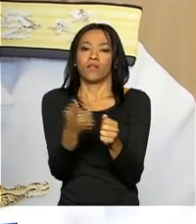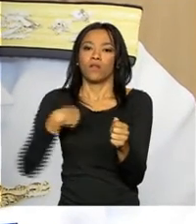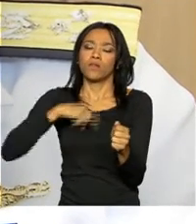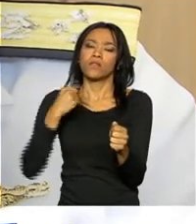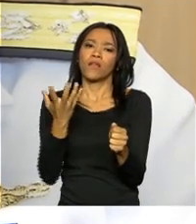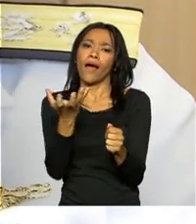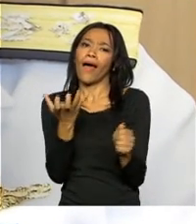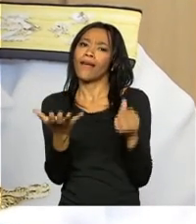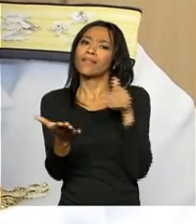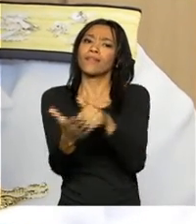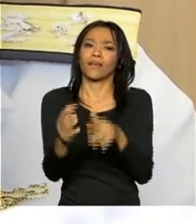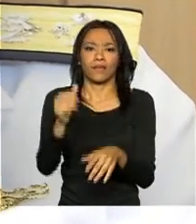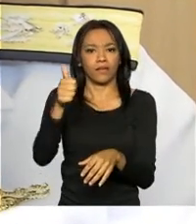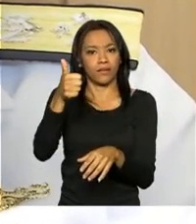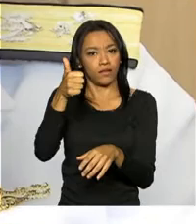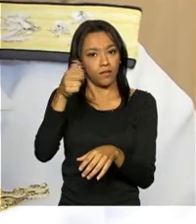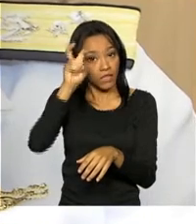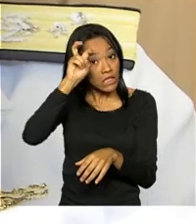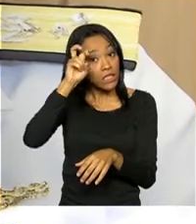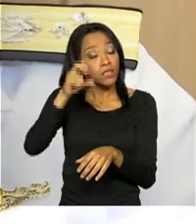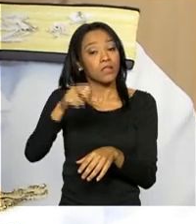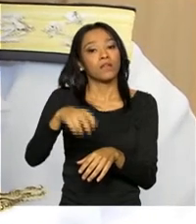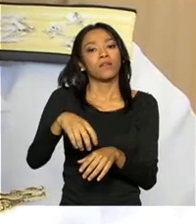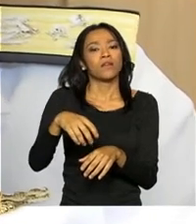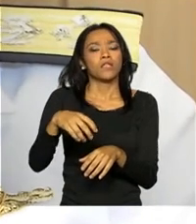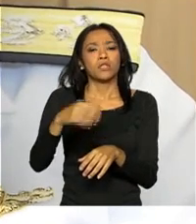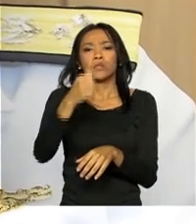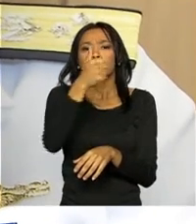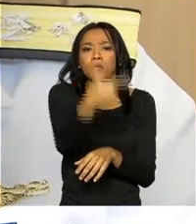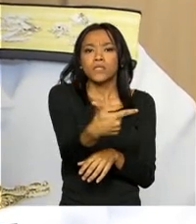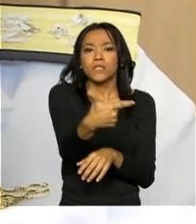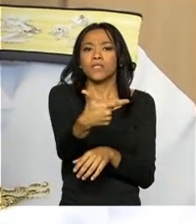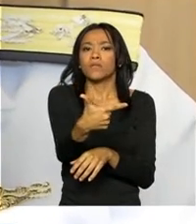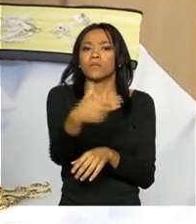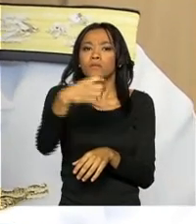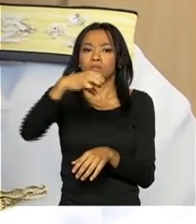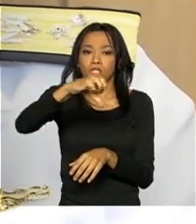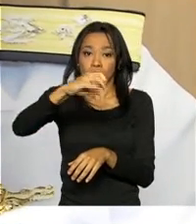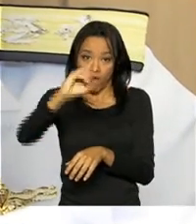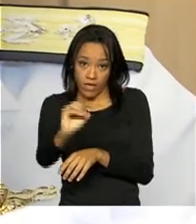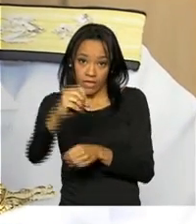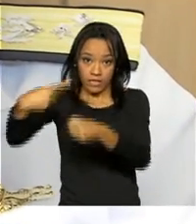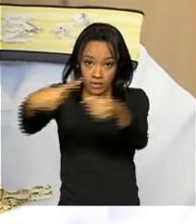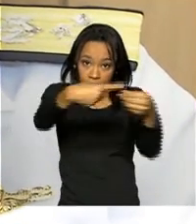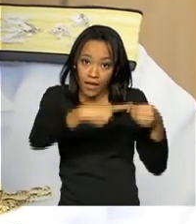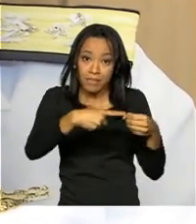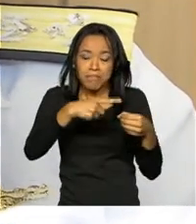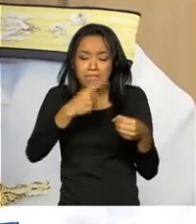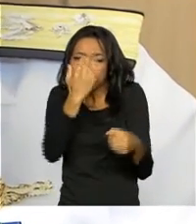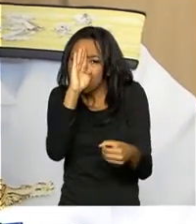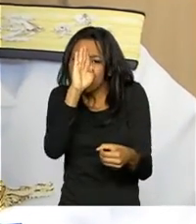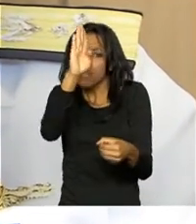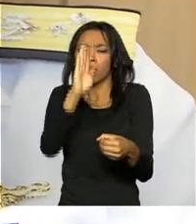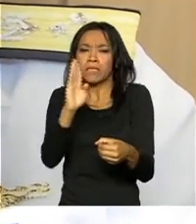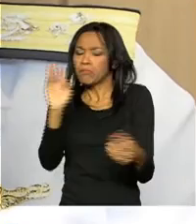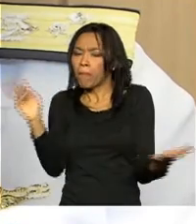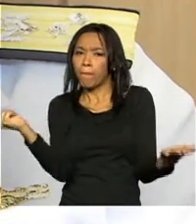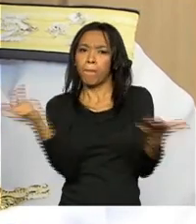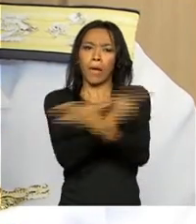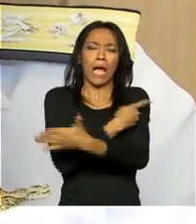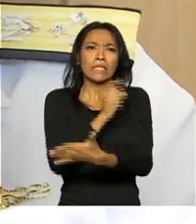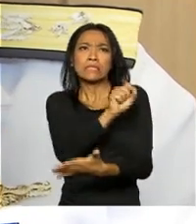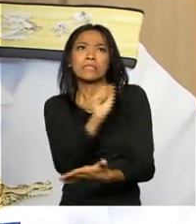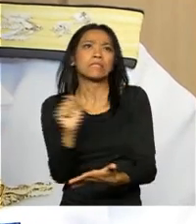quinta-feira, dia 18, atendendo 290 cidades, principalmente aquelas com maior incidência de doenças